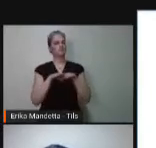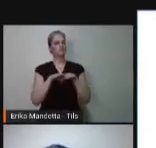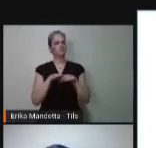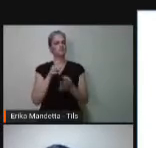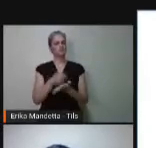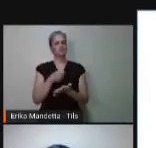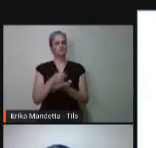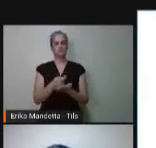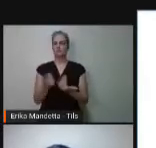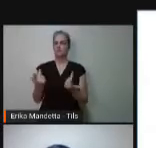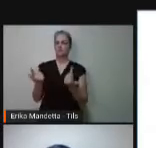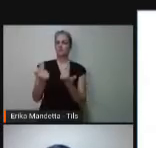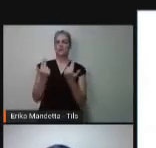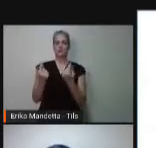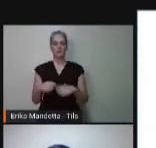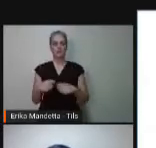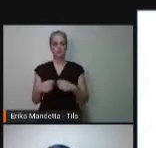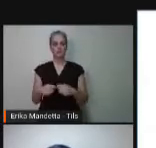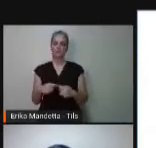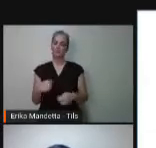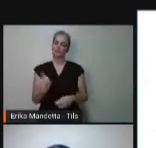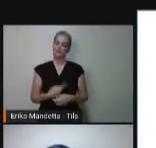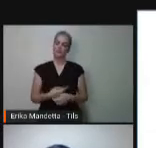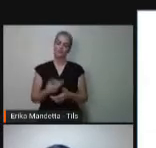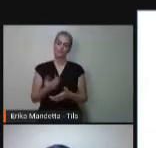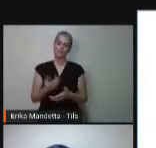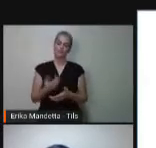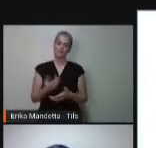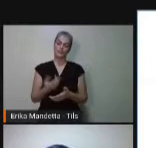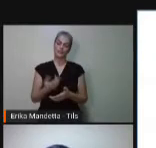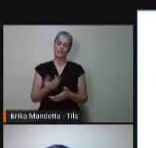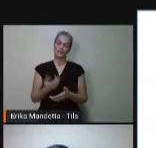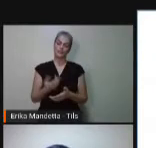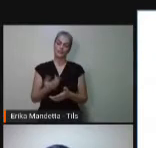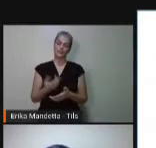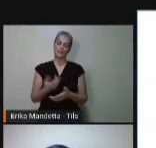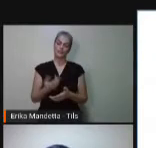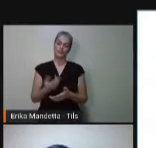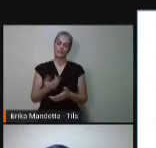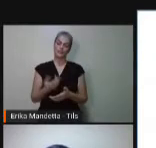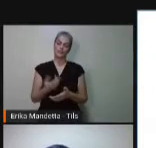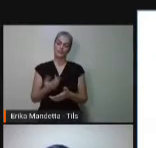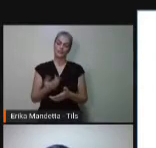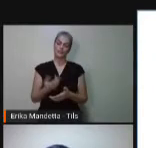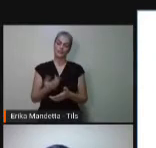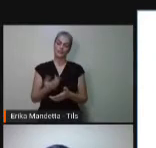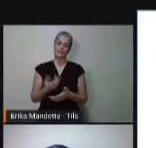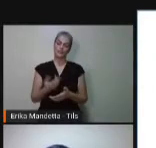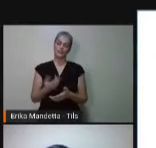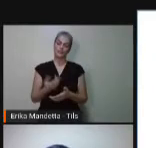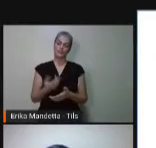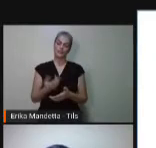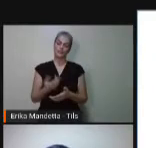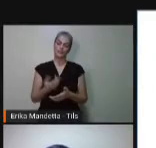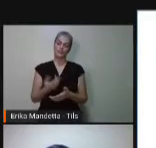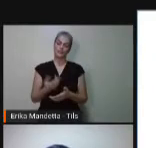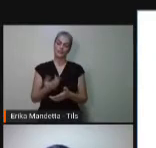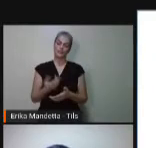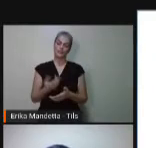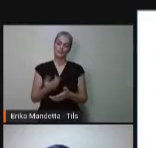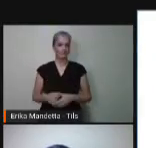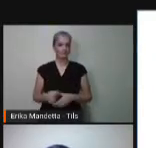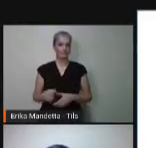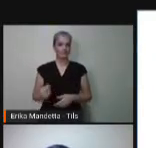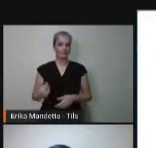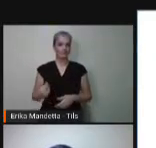nós deixamos de conviver com essa diferença e passamos a viver no mundo só nosso, no mundo que é